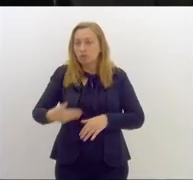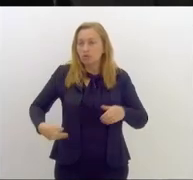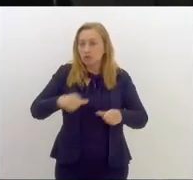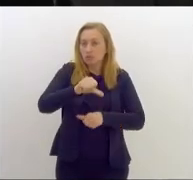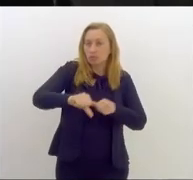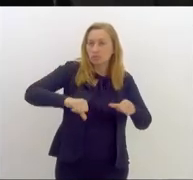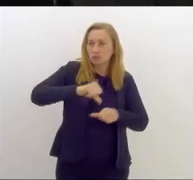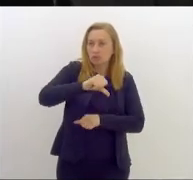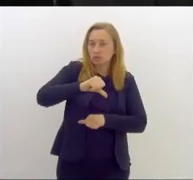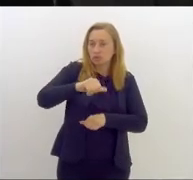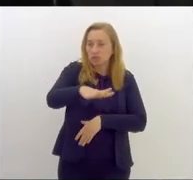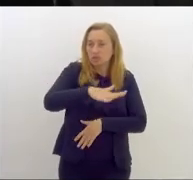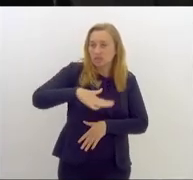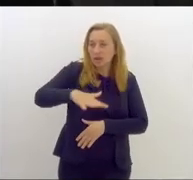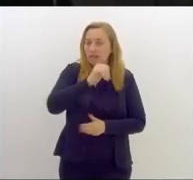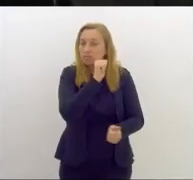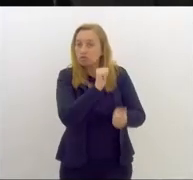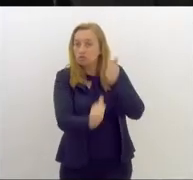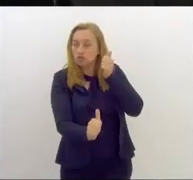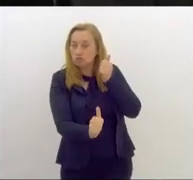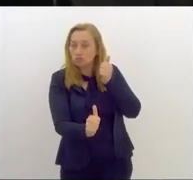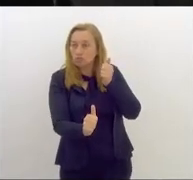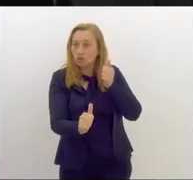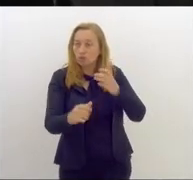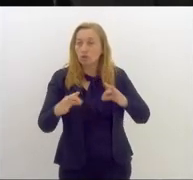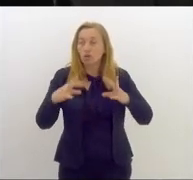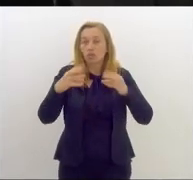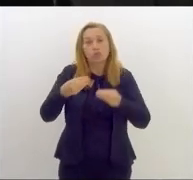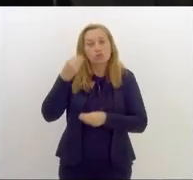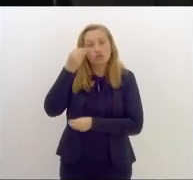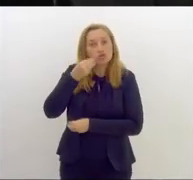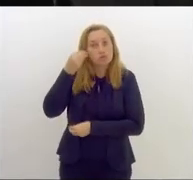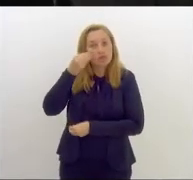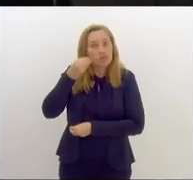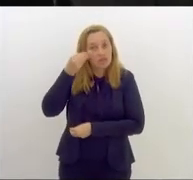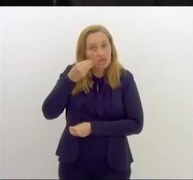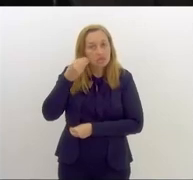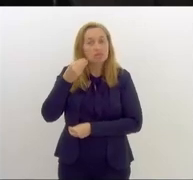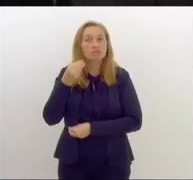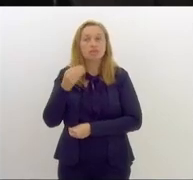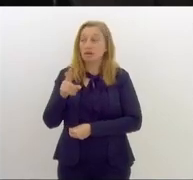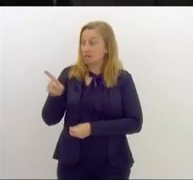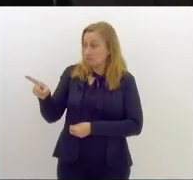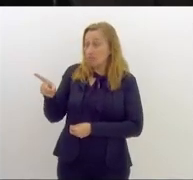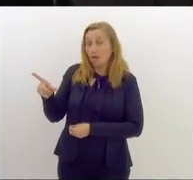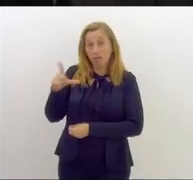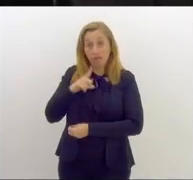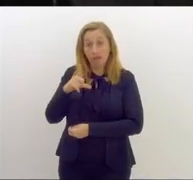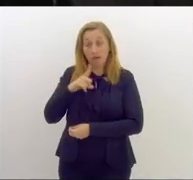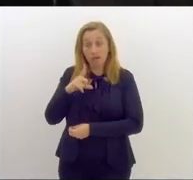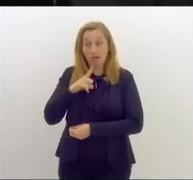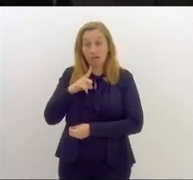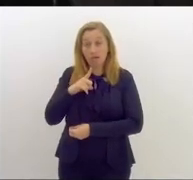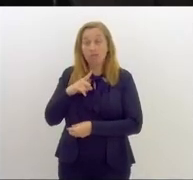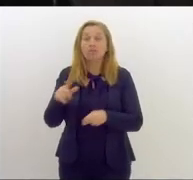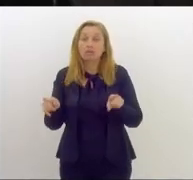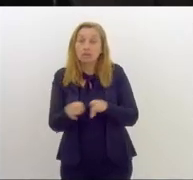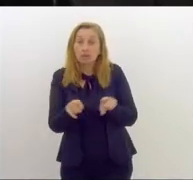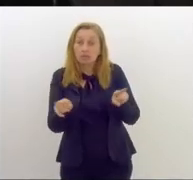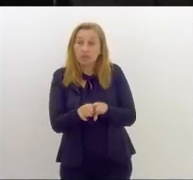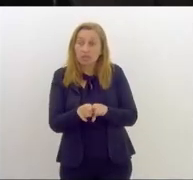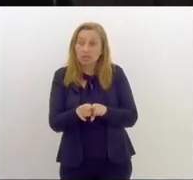na área de esportes por toda a experiência que ela possui e também